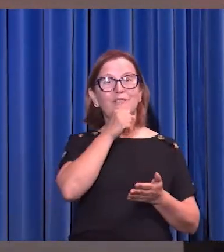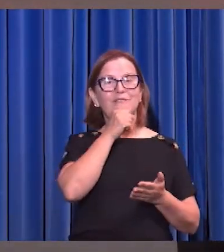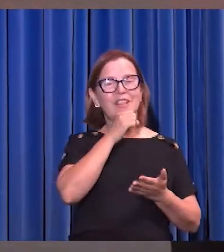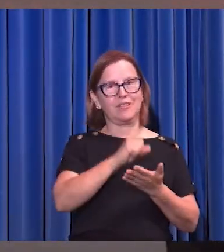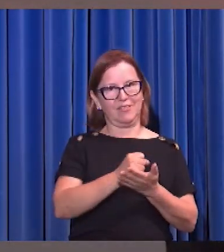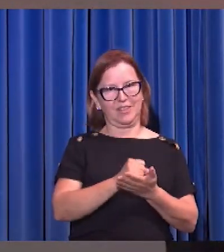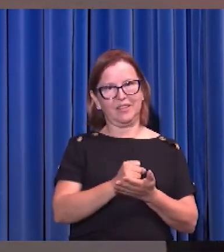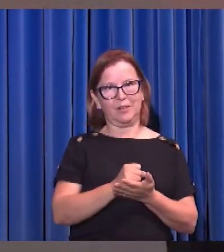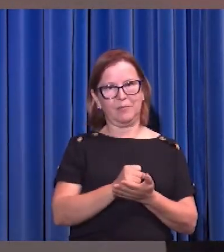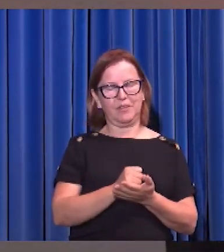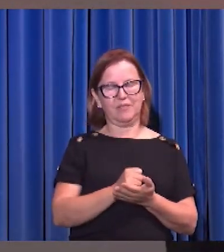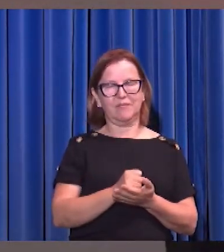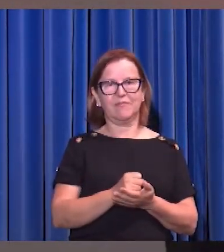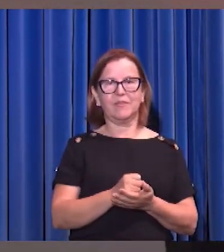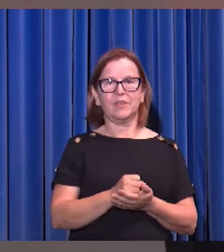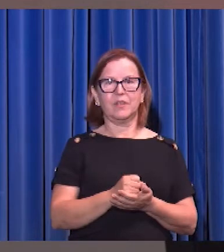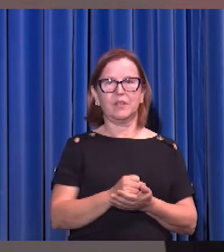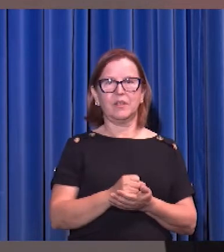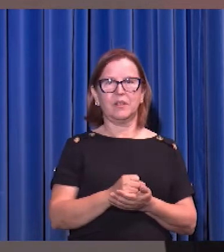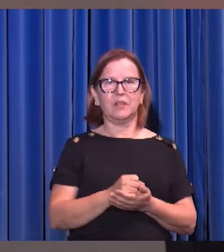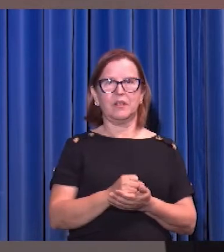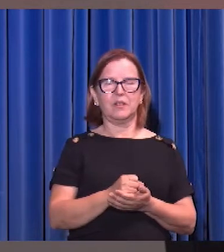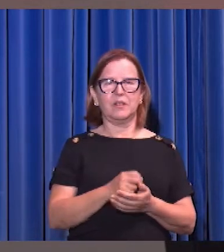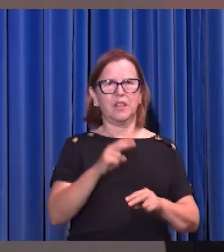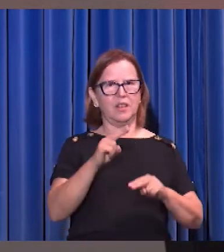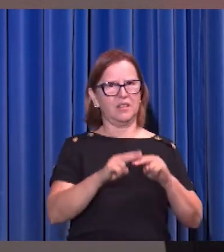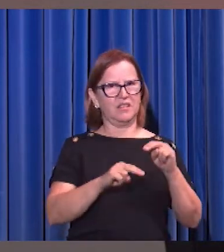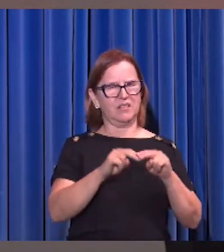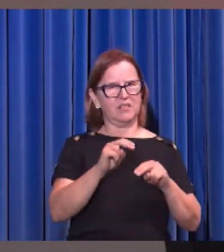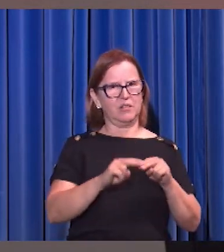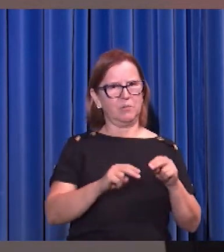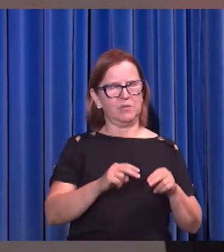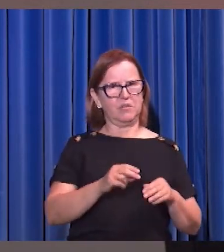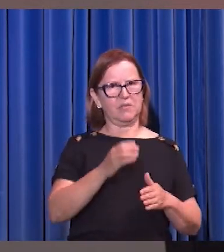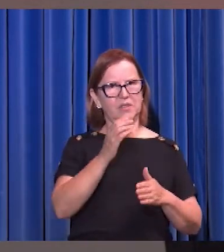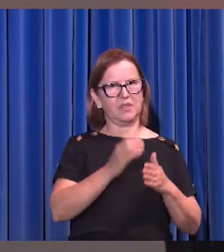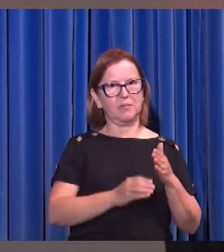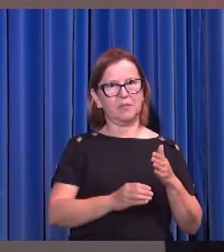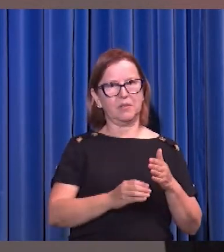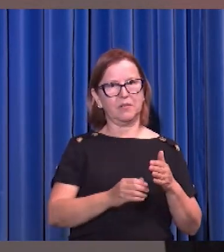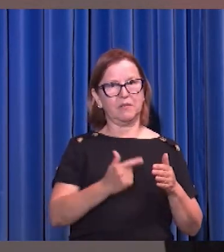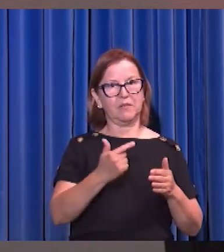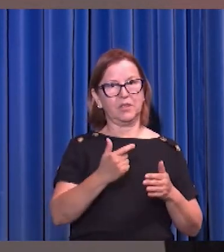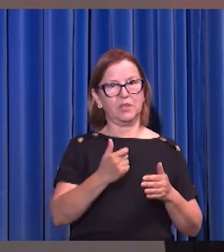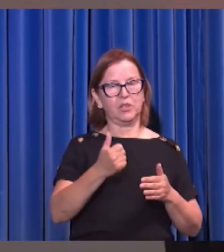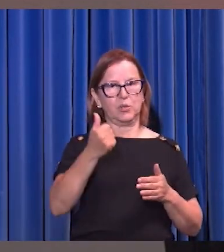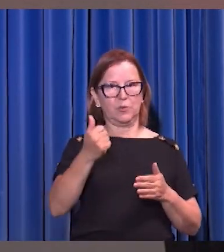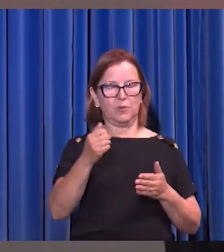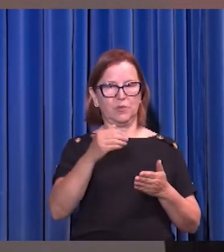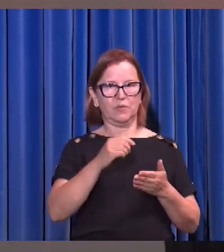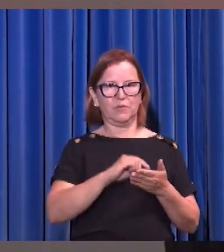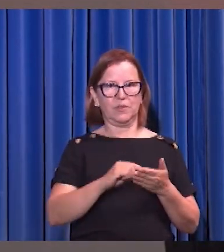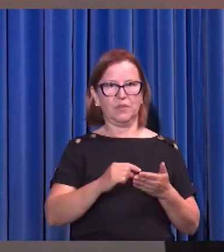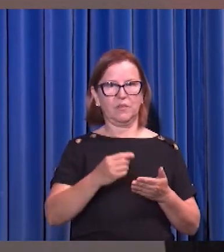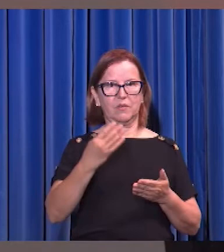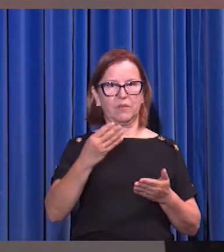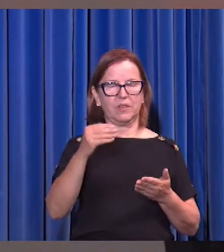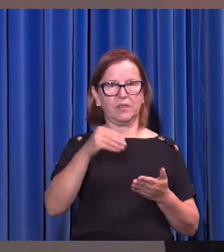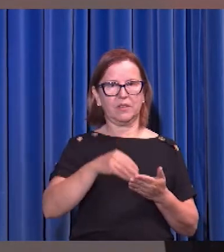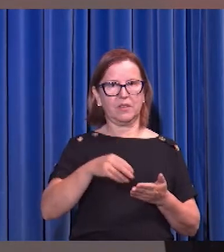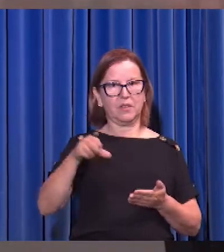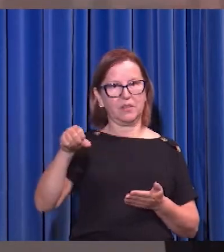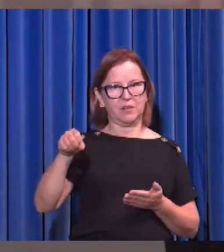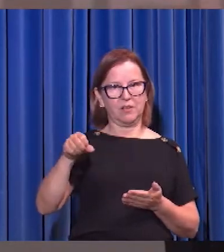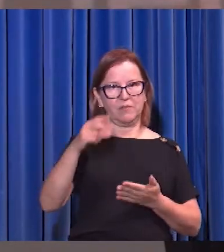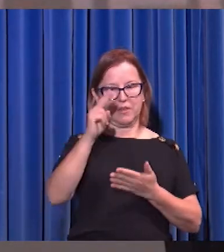em Números, capítulo 21, dos versículos 4 a 9. E nós vamos ler agora, por